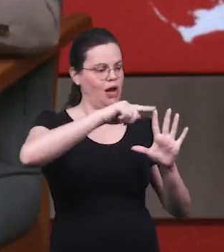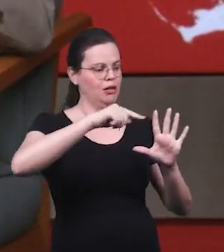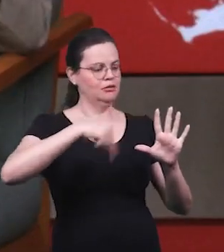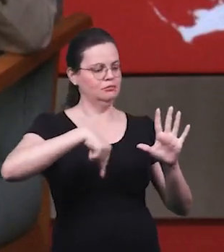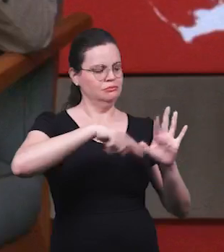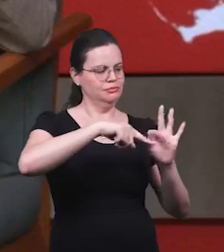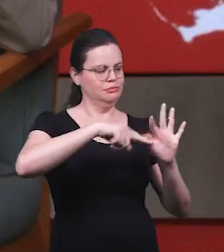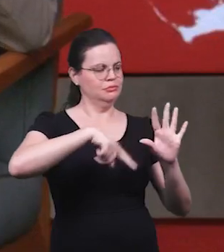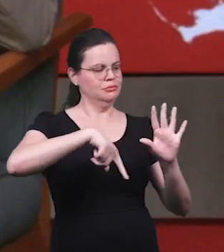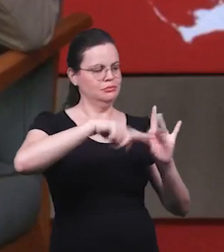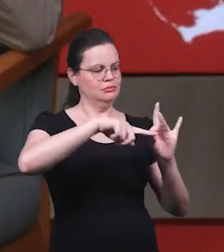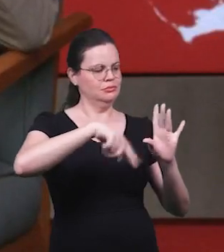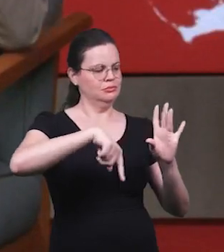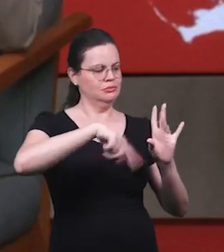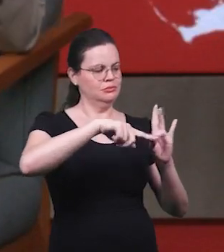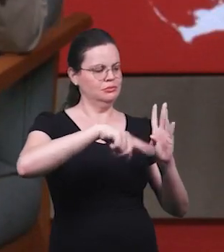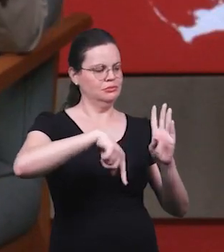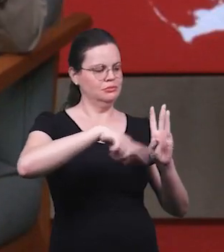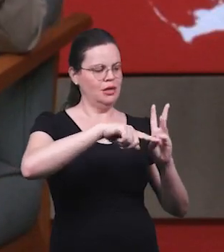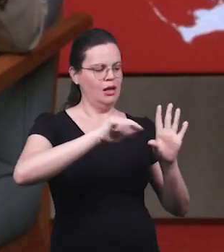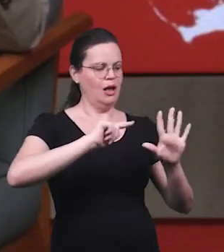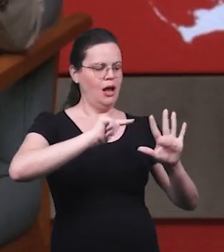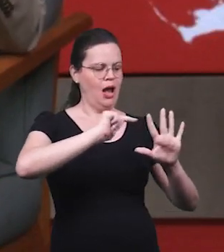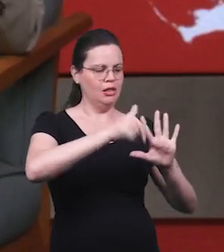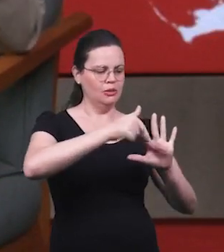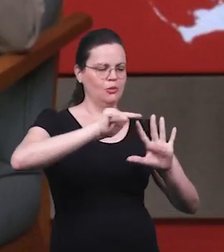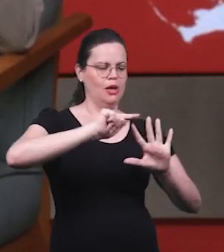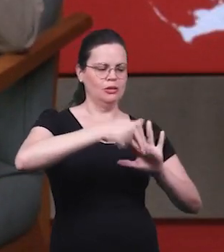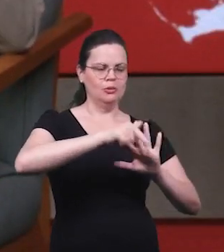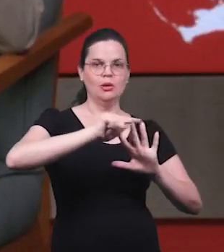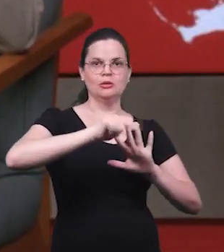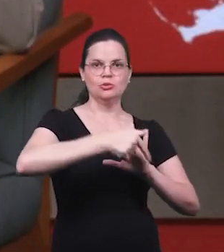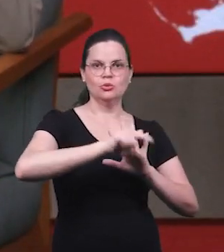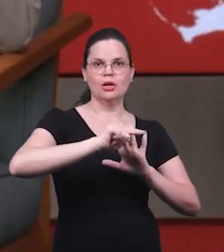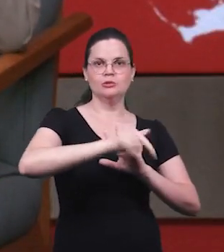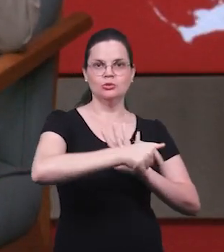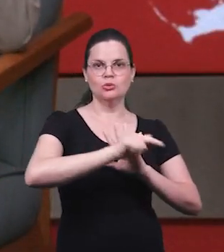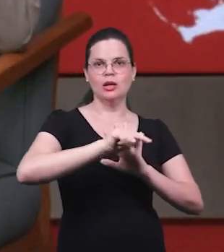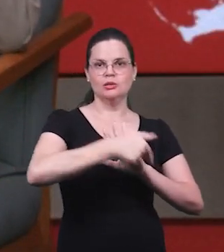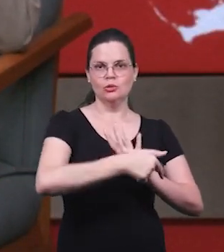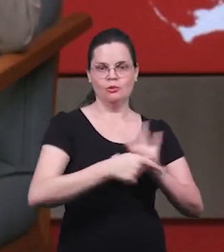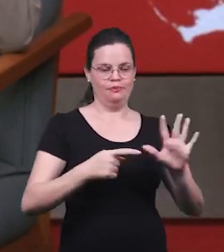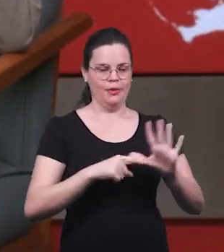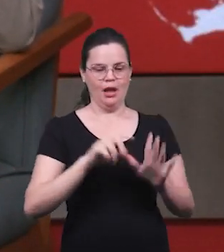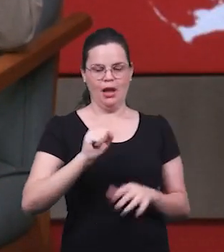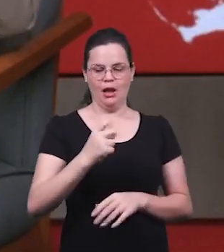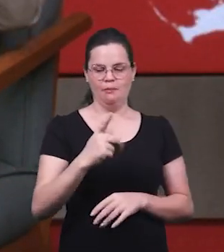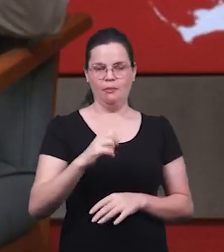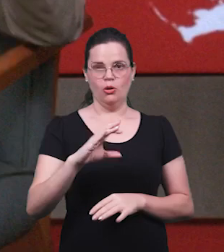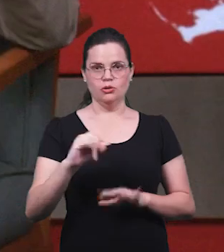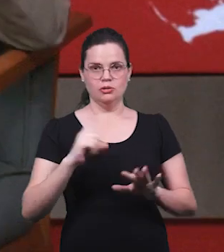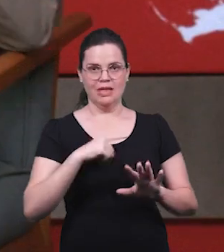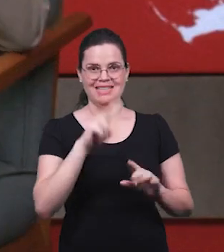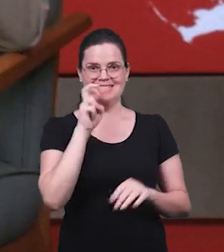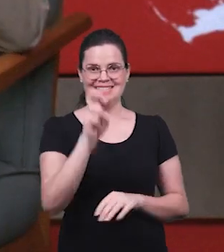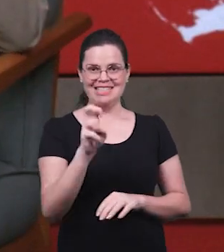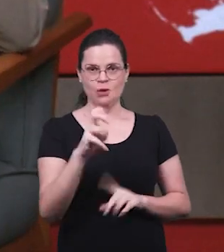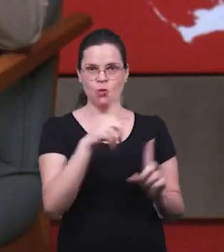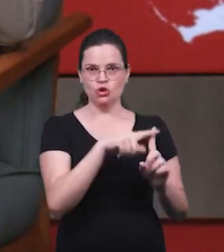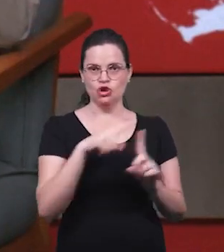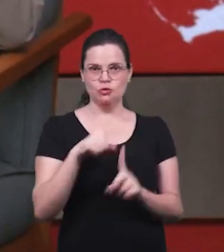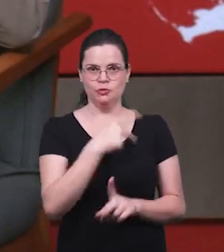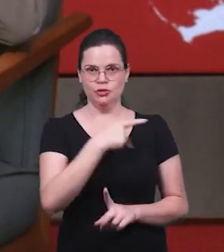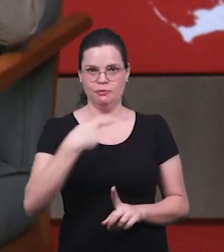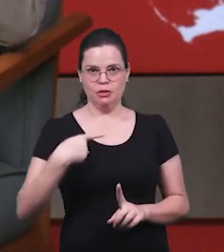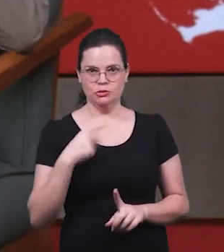que ele atua dentro de todos os ministérios. Não é que ele tenha os 5 ministérios,